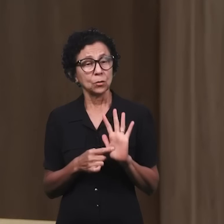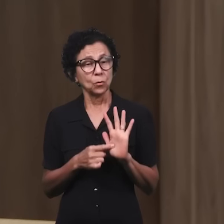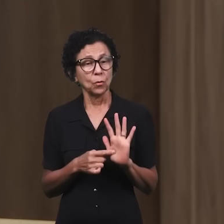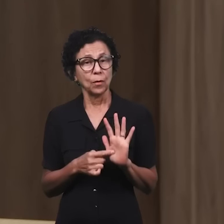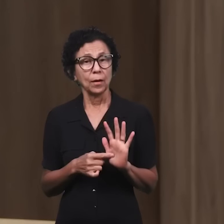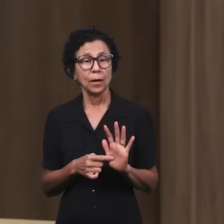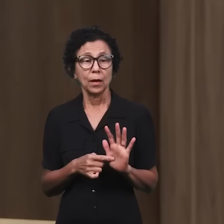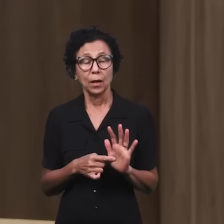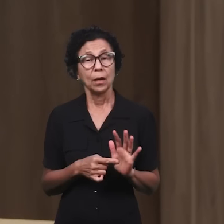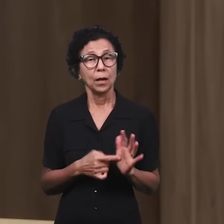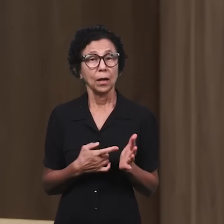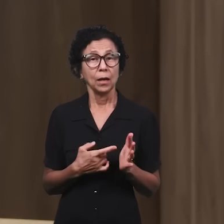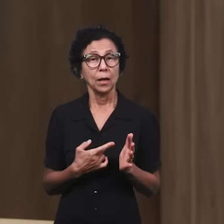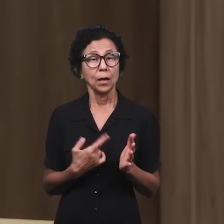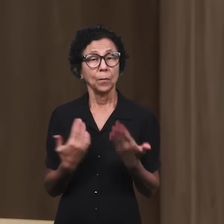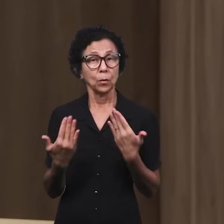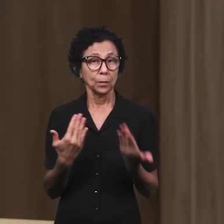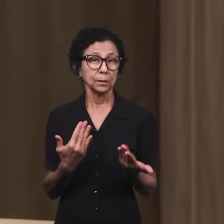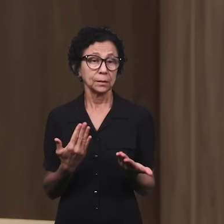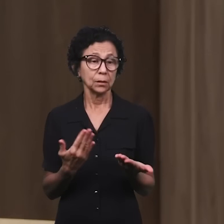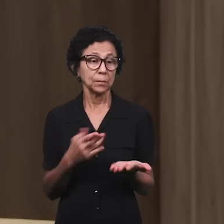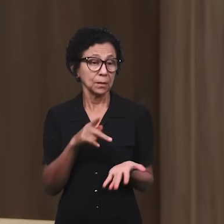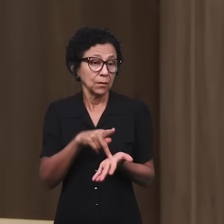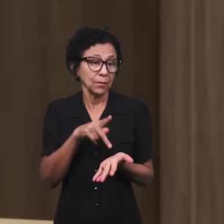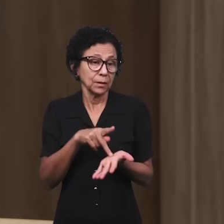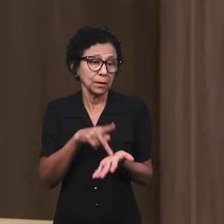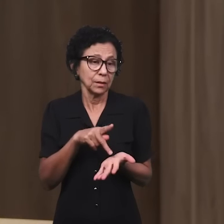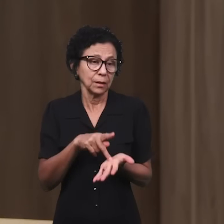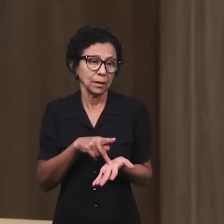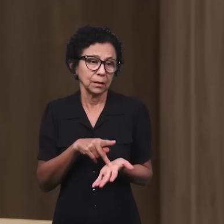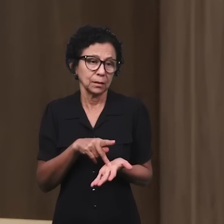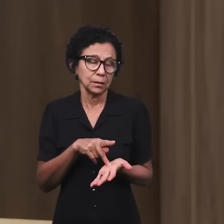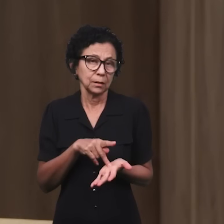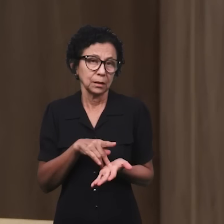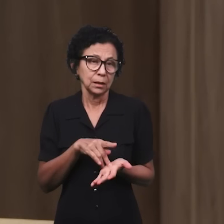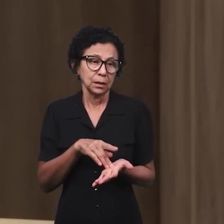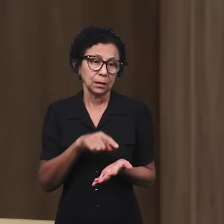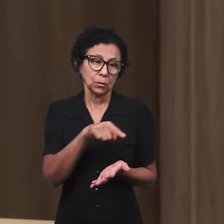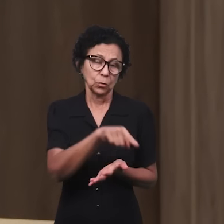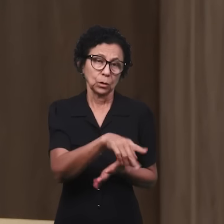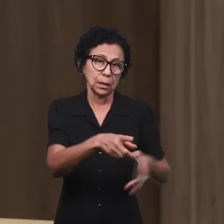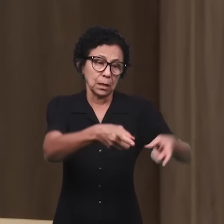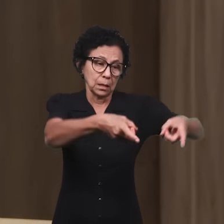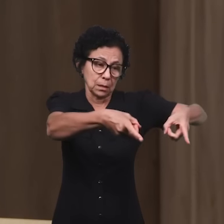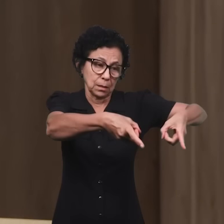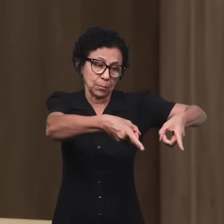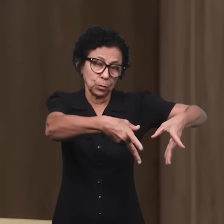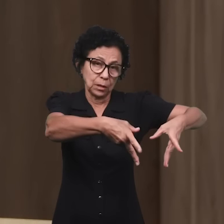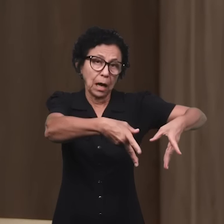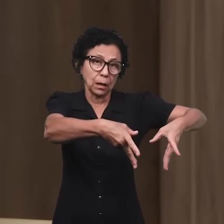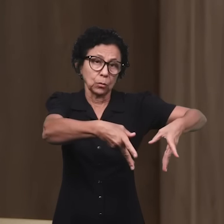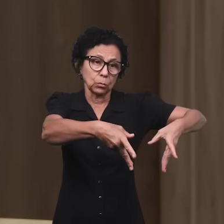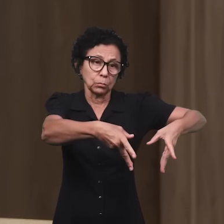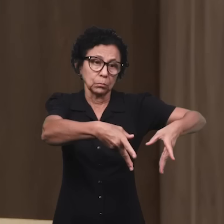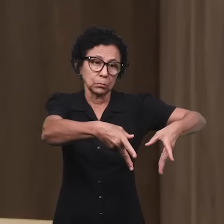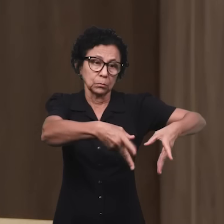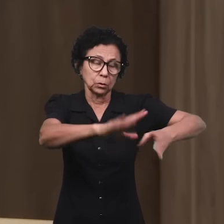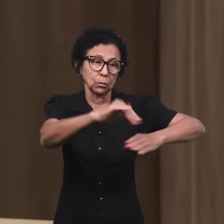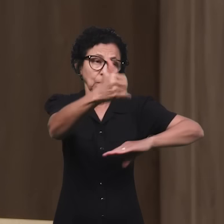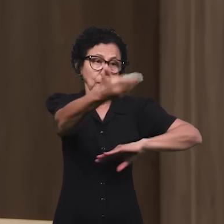ser sepultado, já tinha lá um coveiro esperando, não é verdade? A cova estava